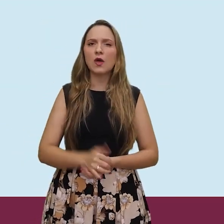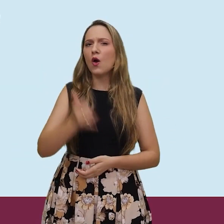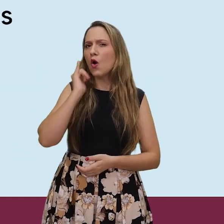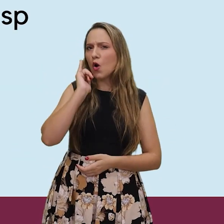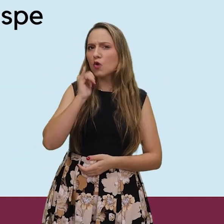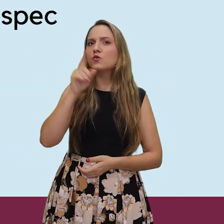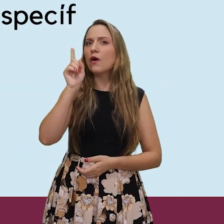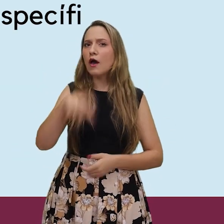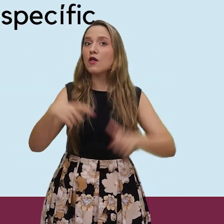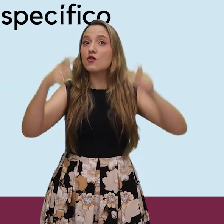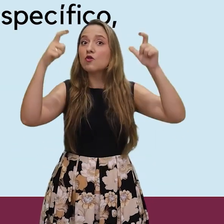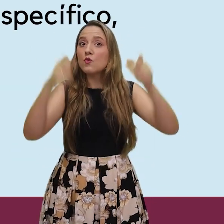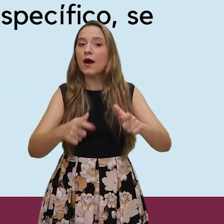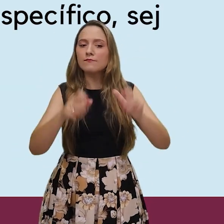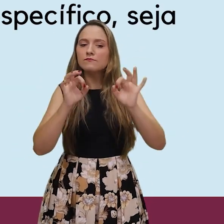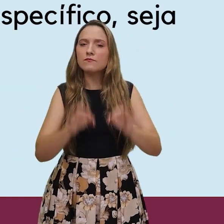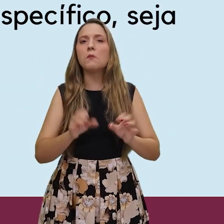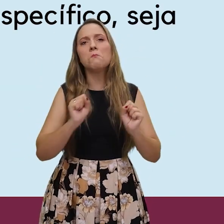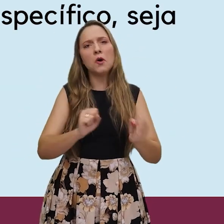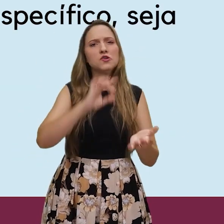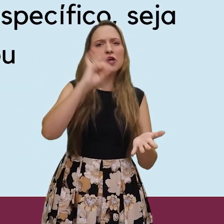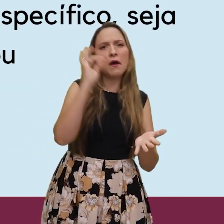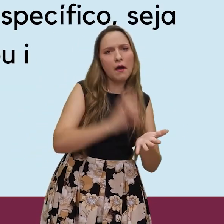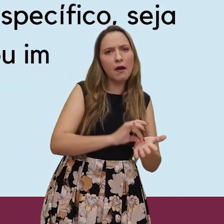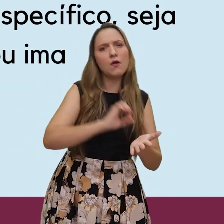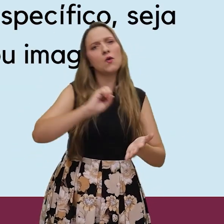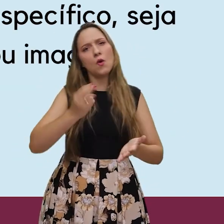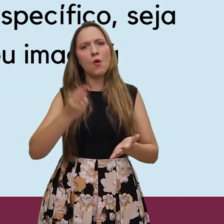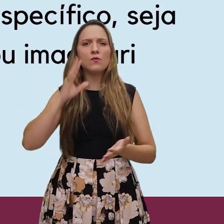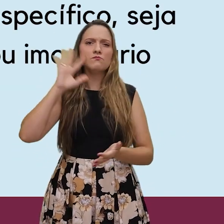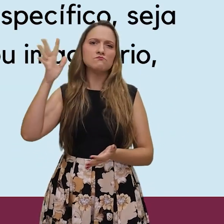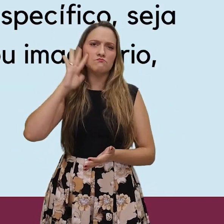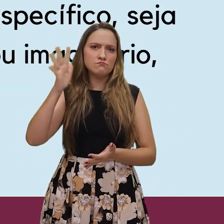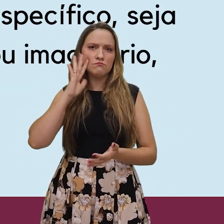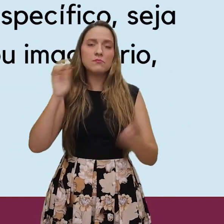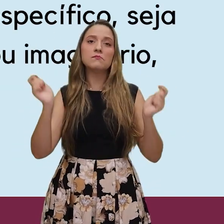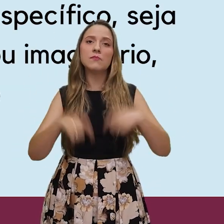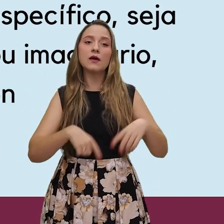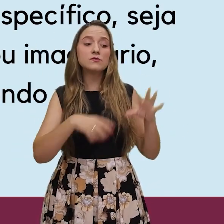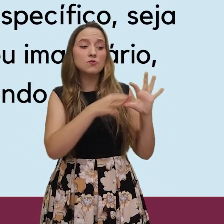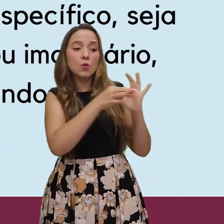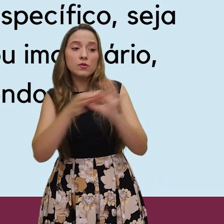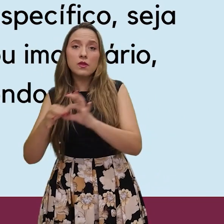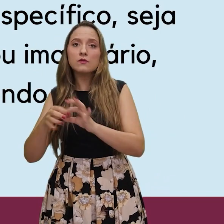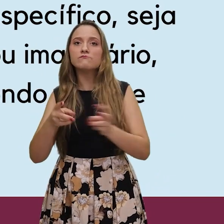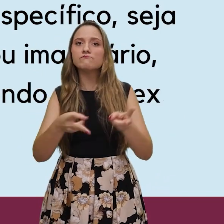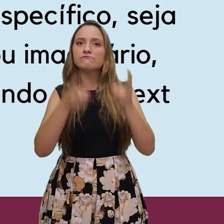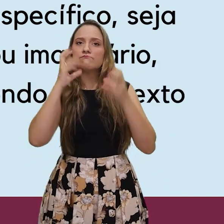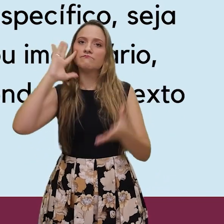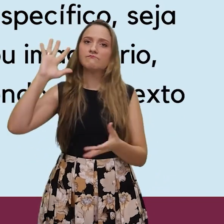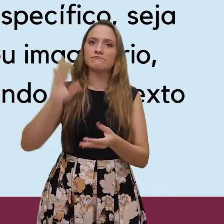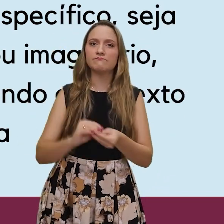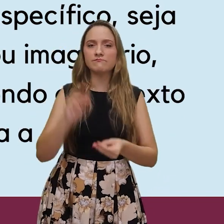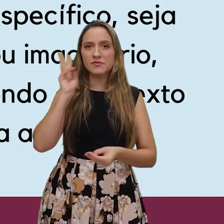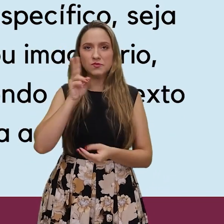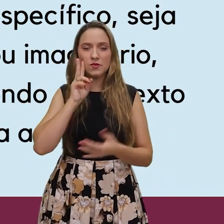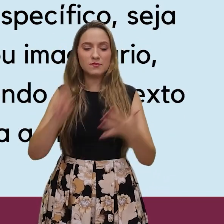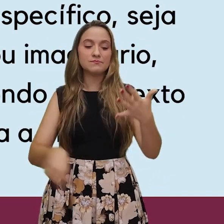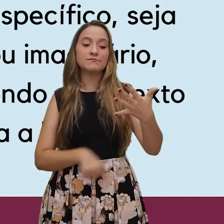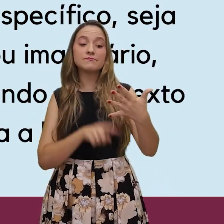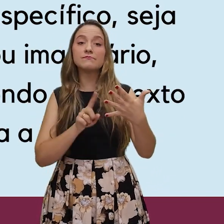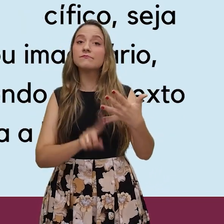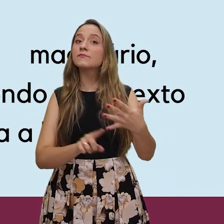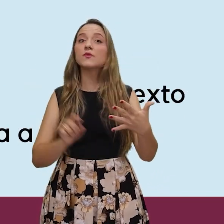cenário. O conto ocorre em um lugar específico, seja real ou imaginário, fornecendo contexto